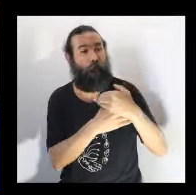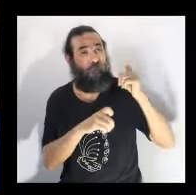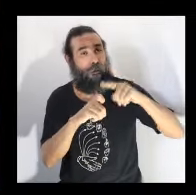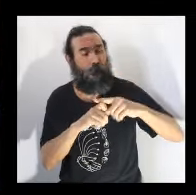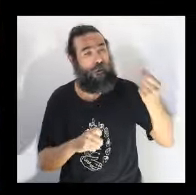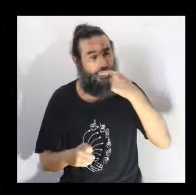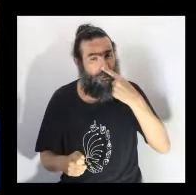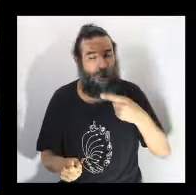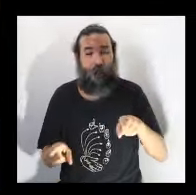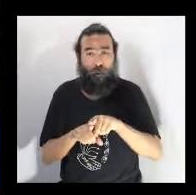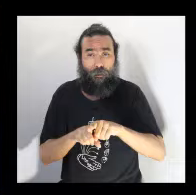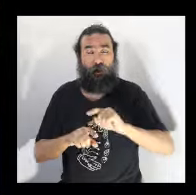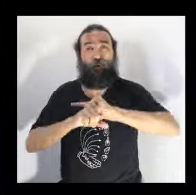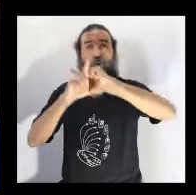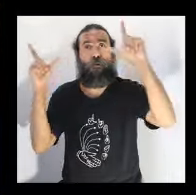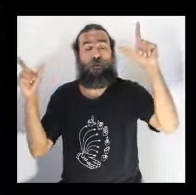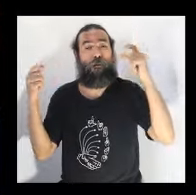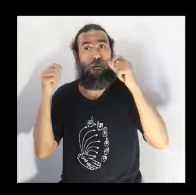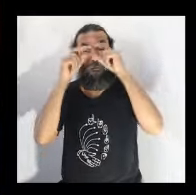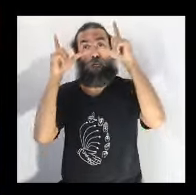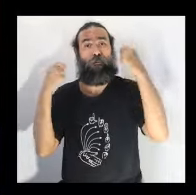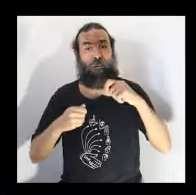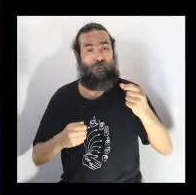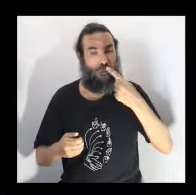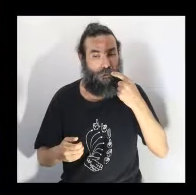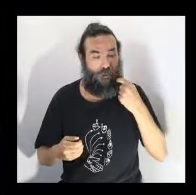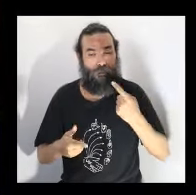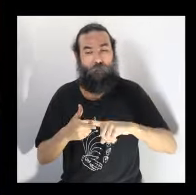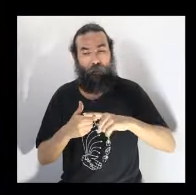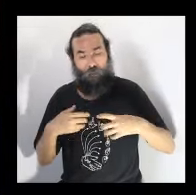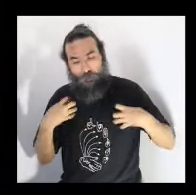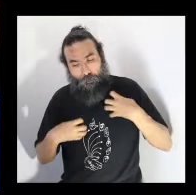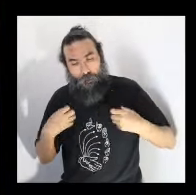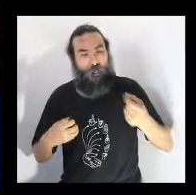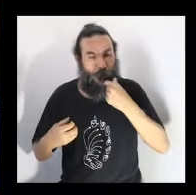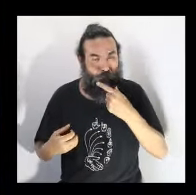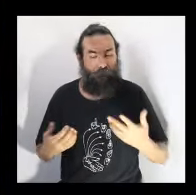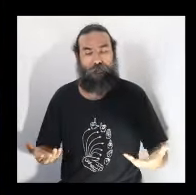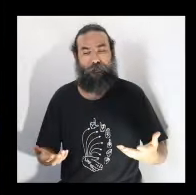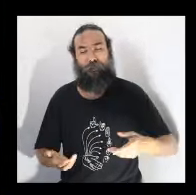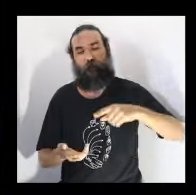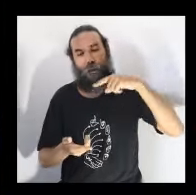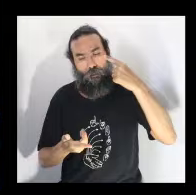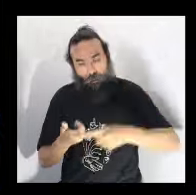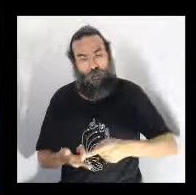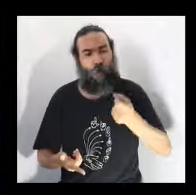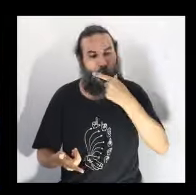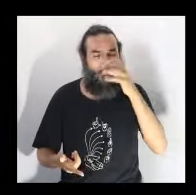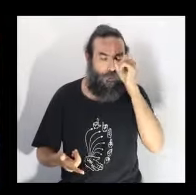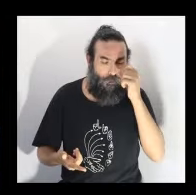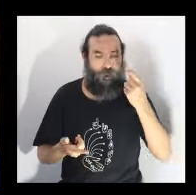passa ele medicação também para aguentar o dia remédio para depressão o que é droga para